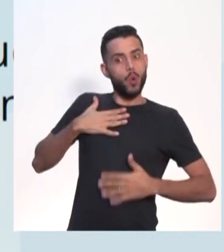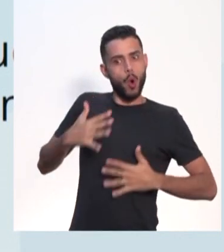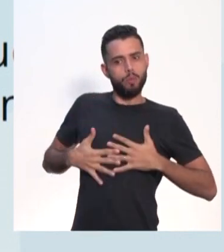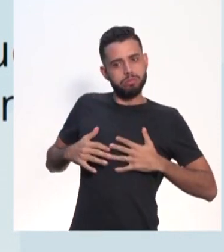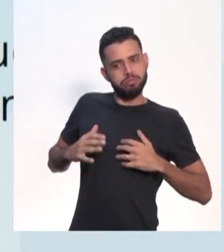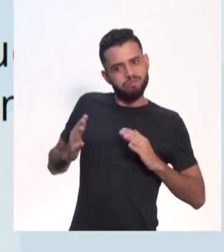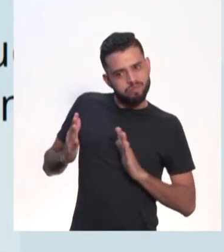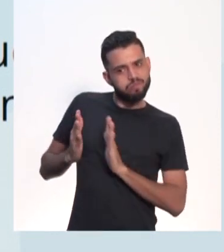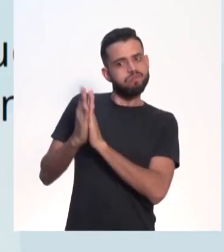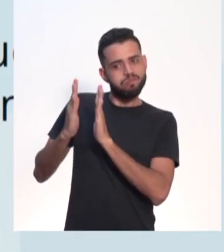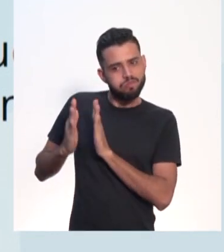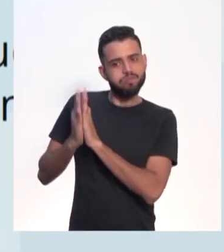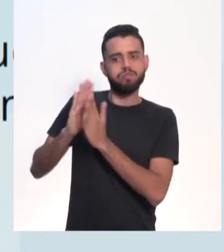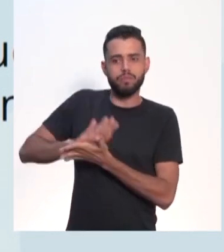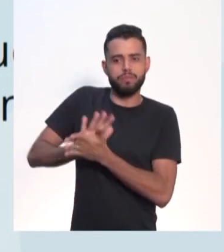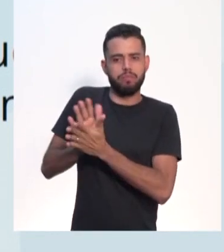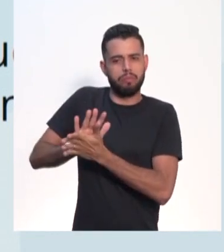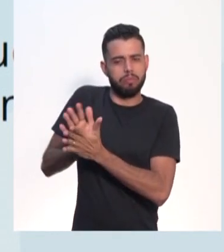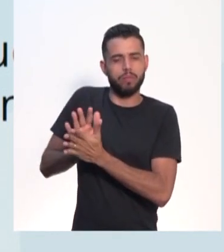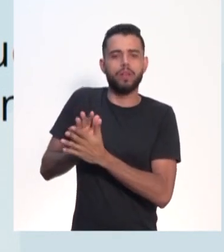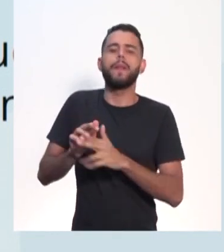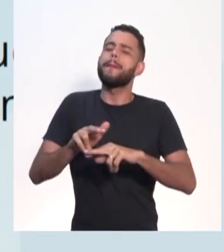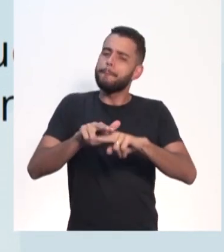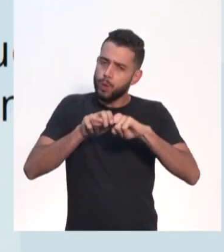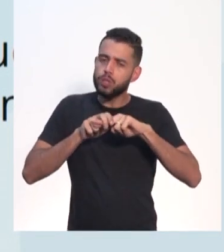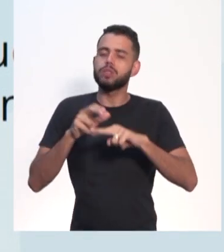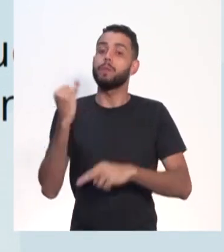isso que a vacina gera imunidade.